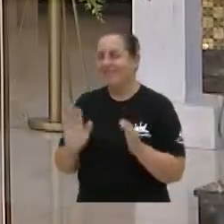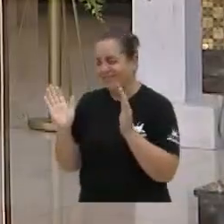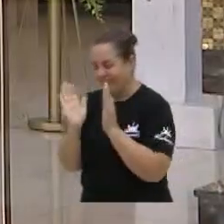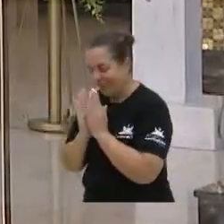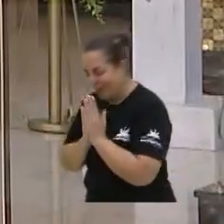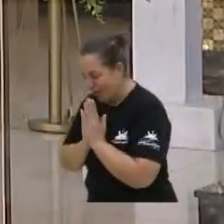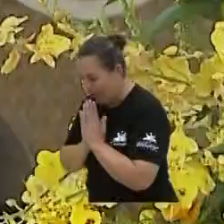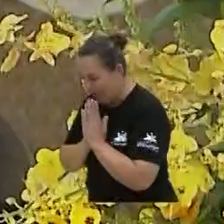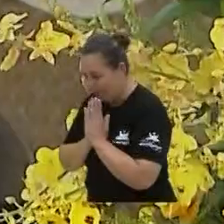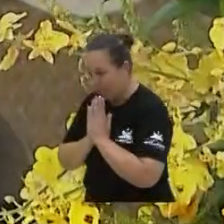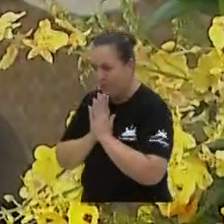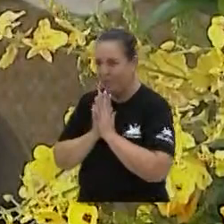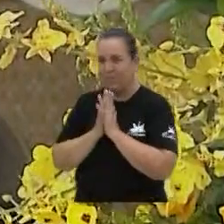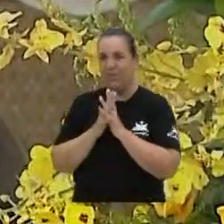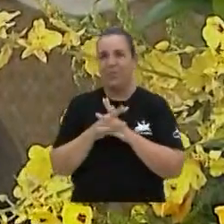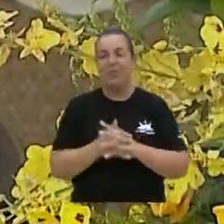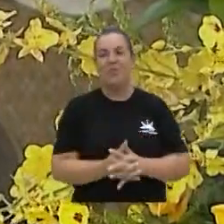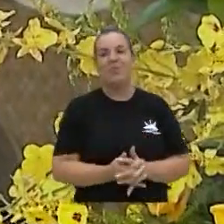pecados.